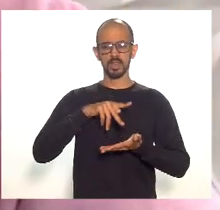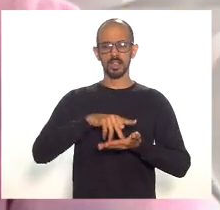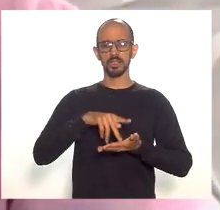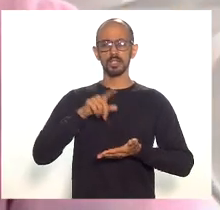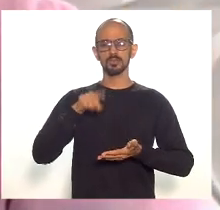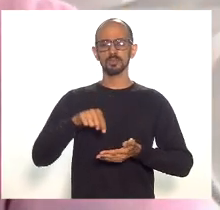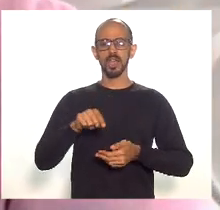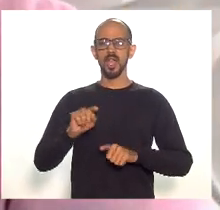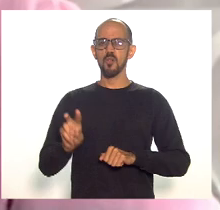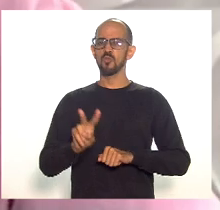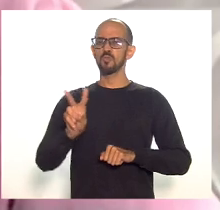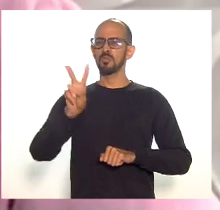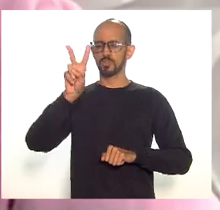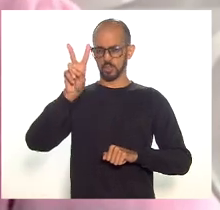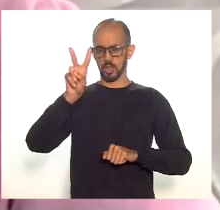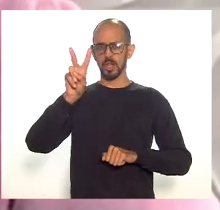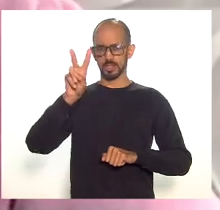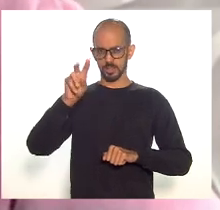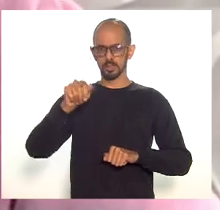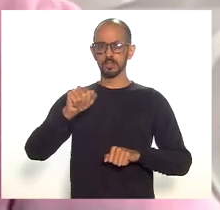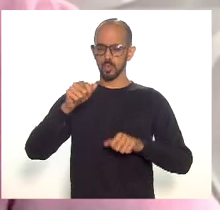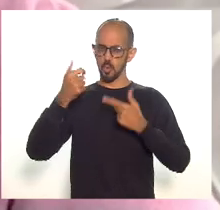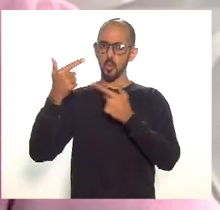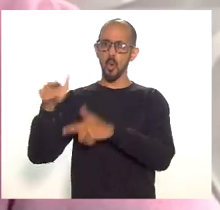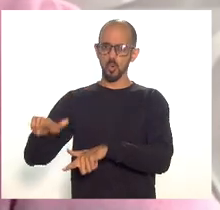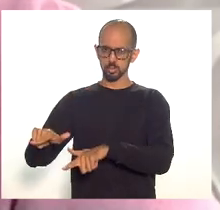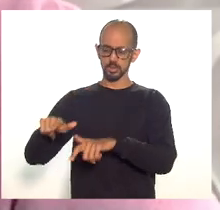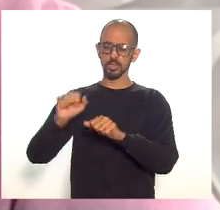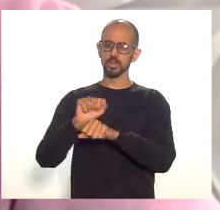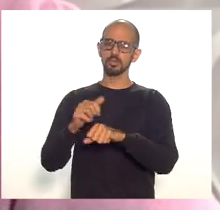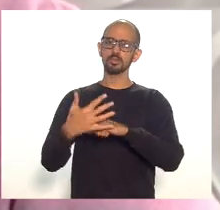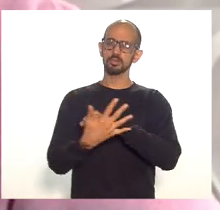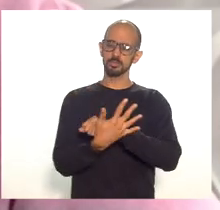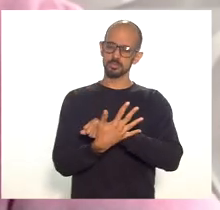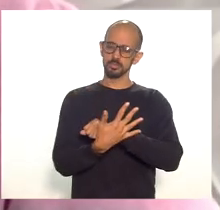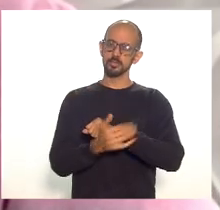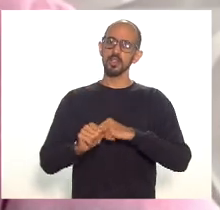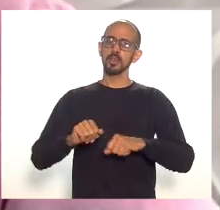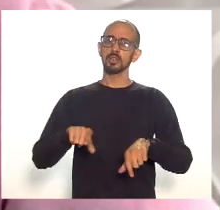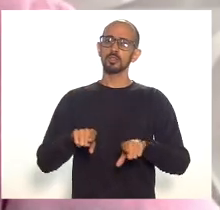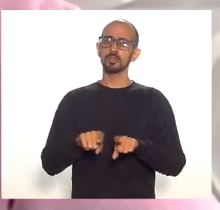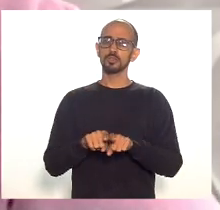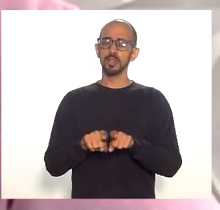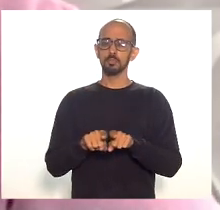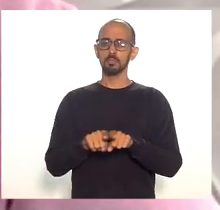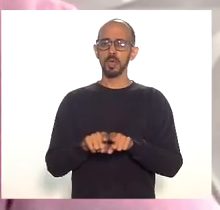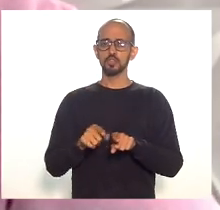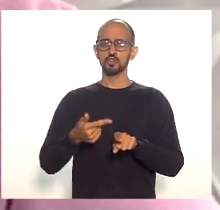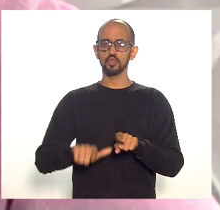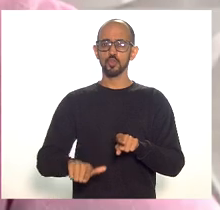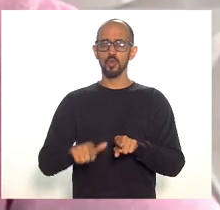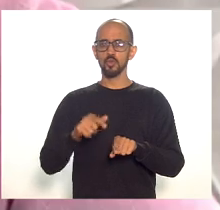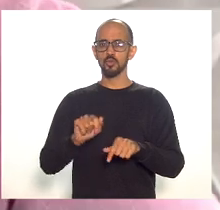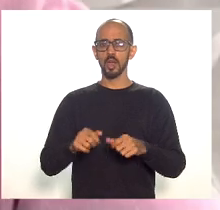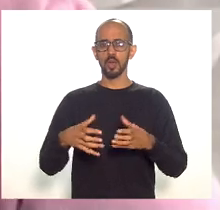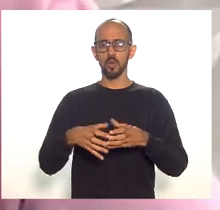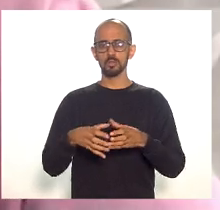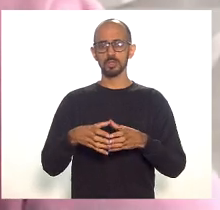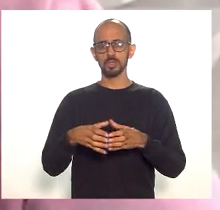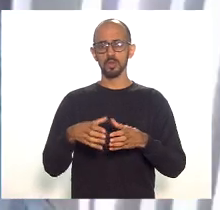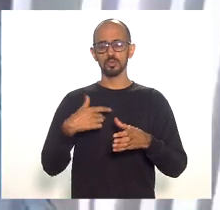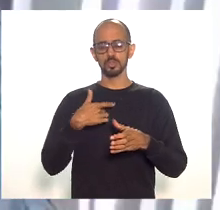dessa luta contra a pandemia do Covid-19, e mais uma vez colocar aqui a Comissão de Saúde, os